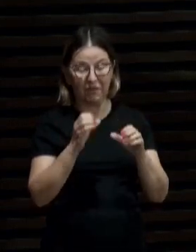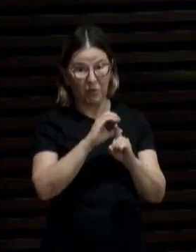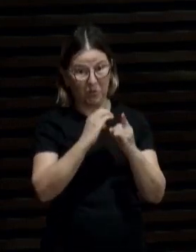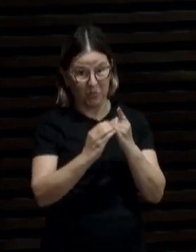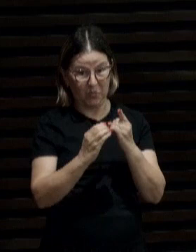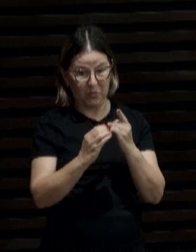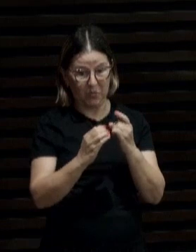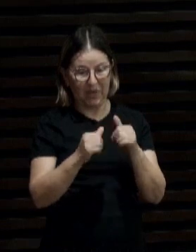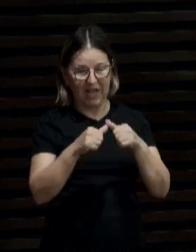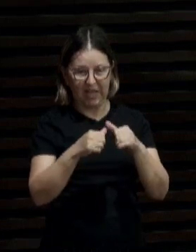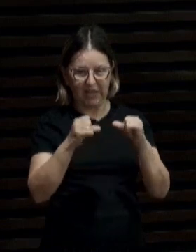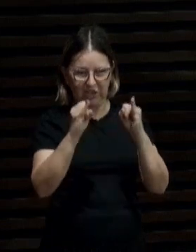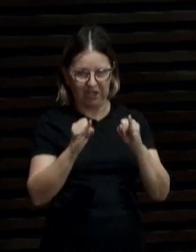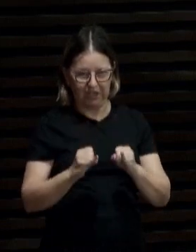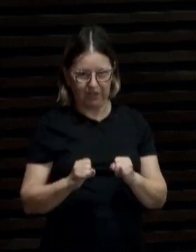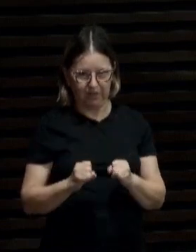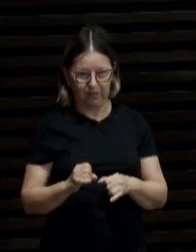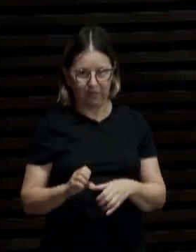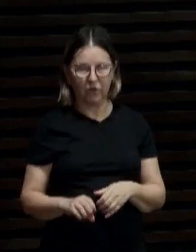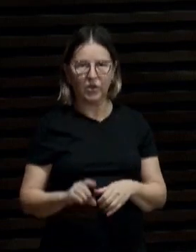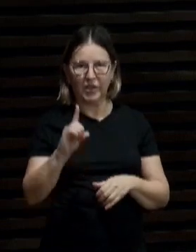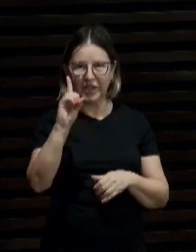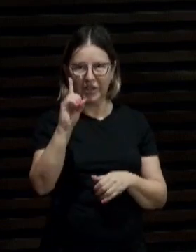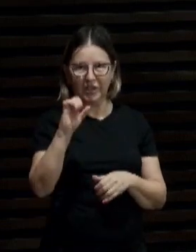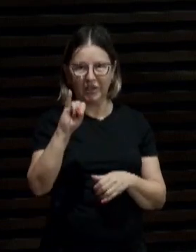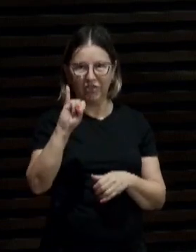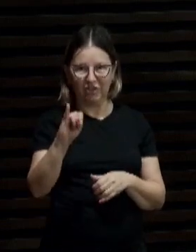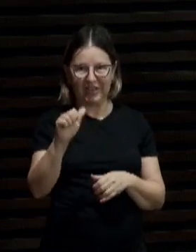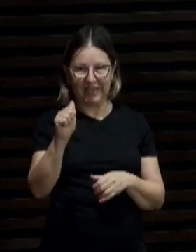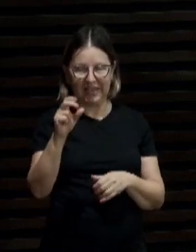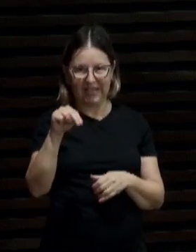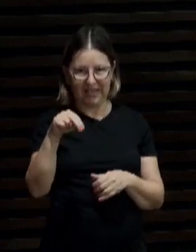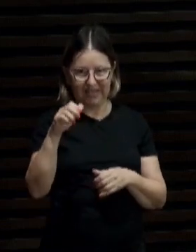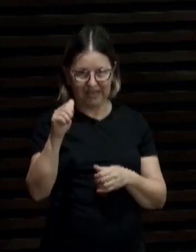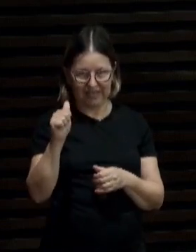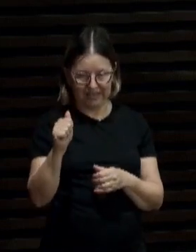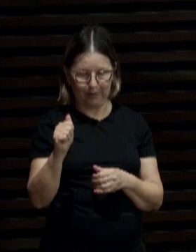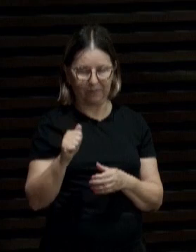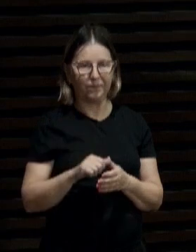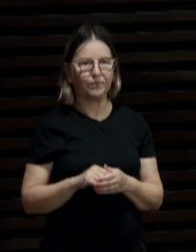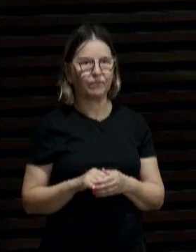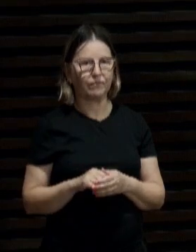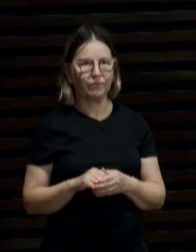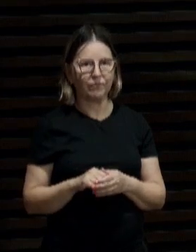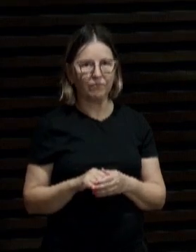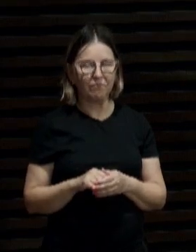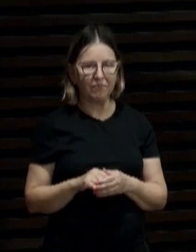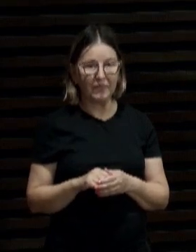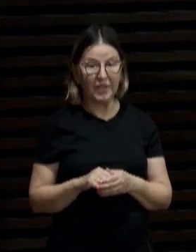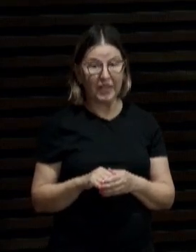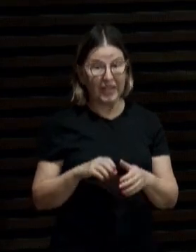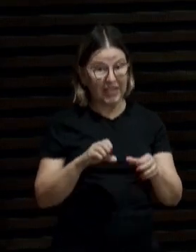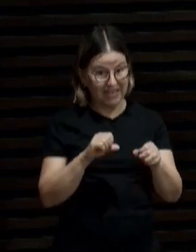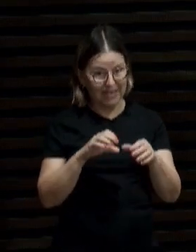adendo. Essa deusa Diana é a Diana que inspira essa personagem Mulher Maravilha, inclusive o nome dela é Diana.